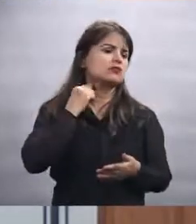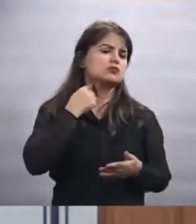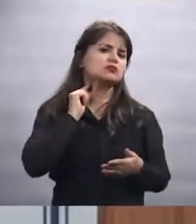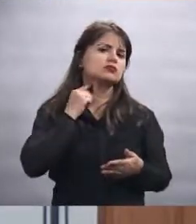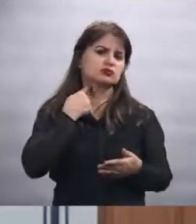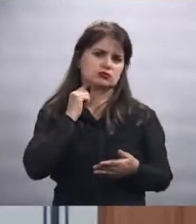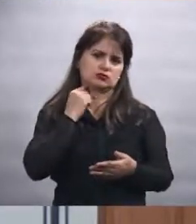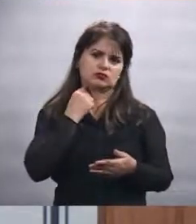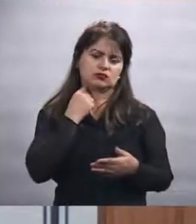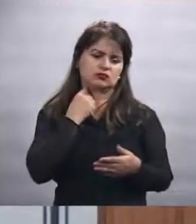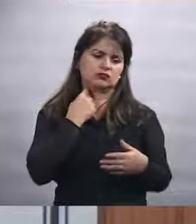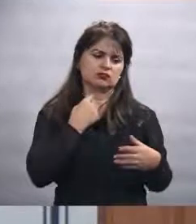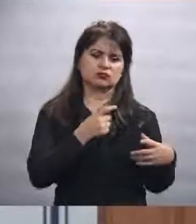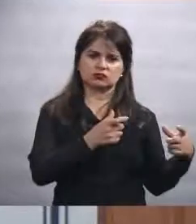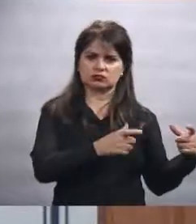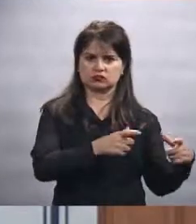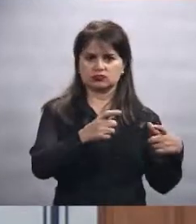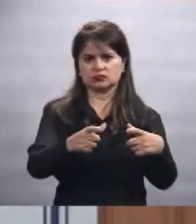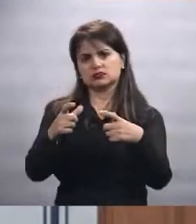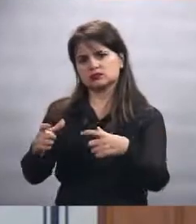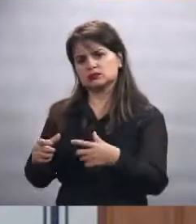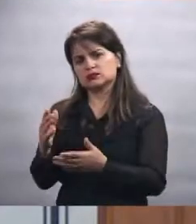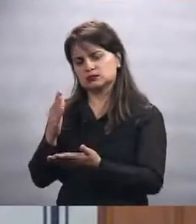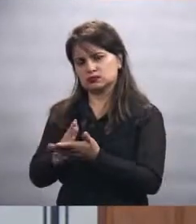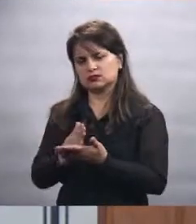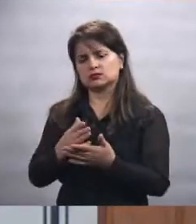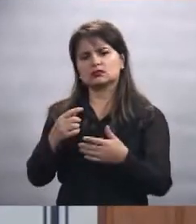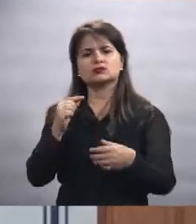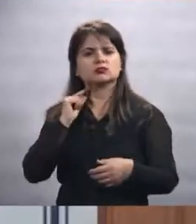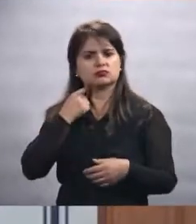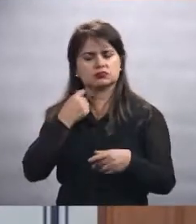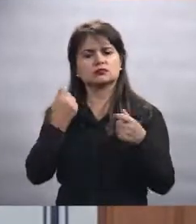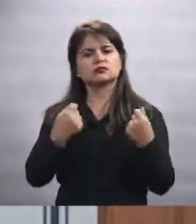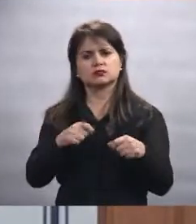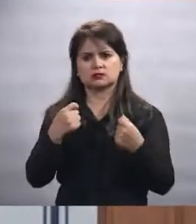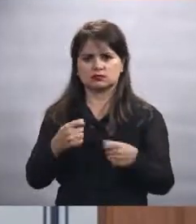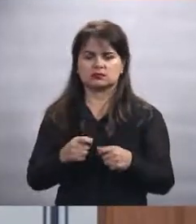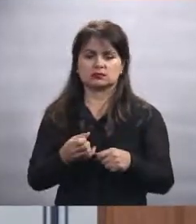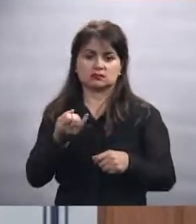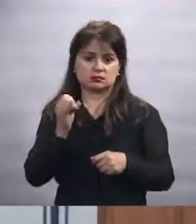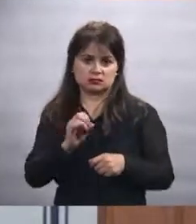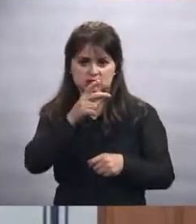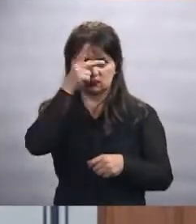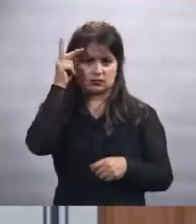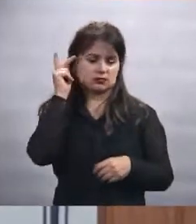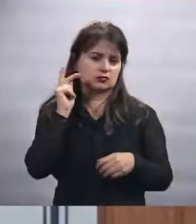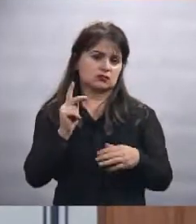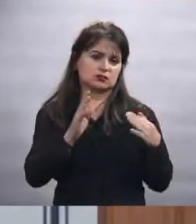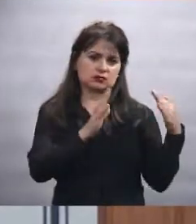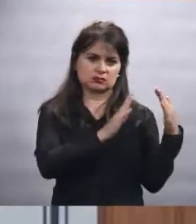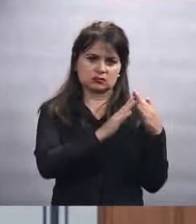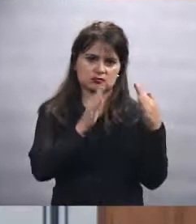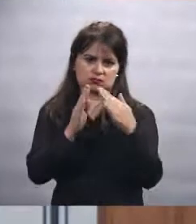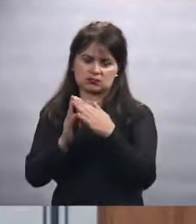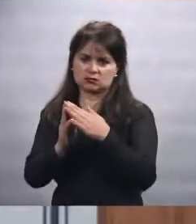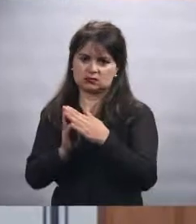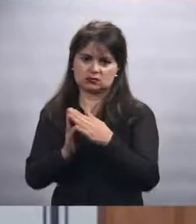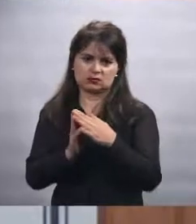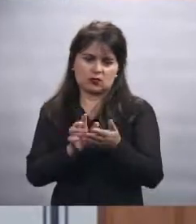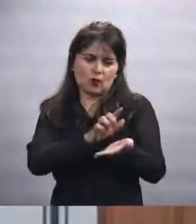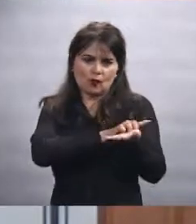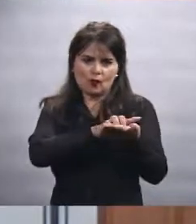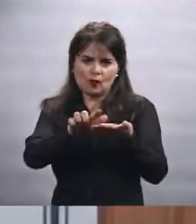e conservação. Então, é beneficiado com o IPTU verde aqueles